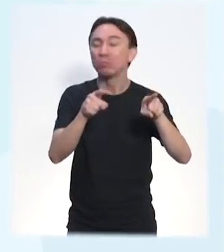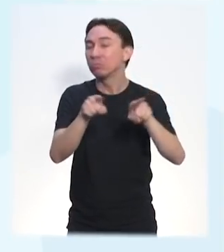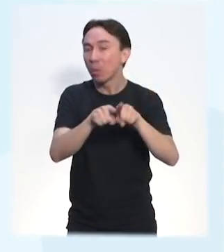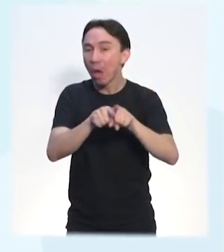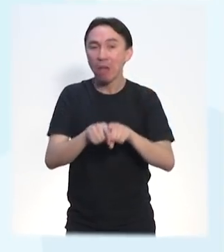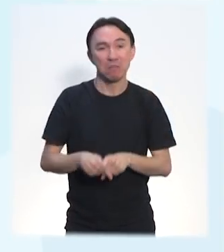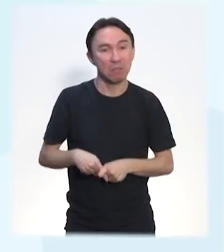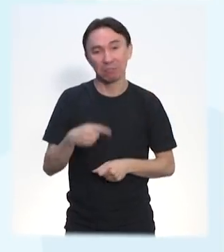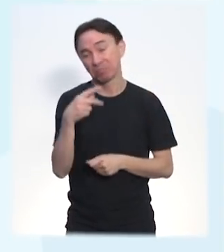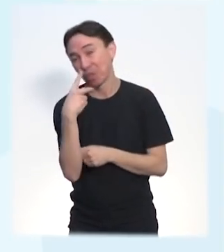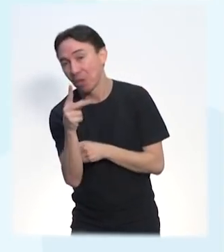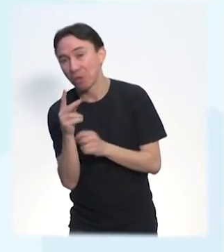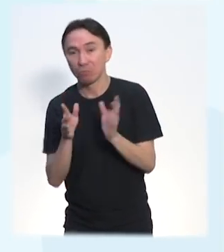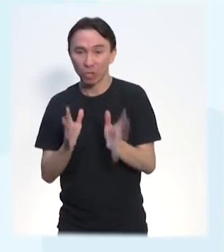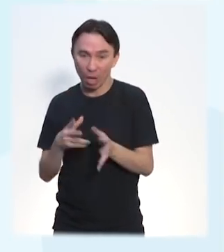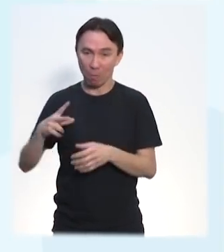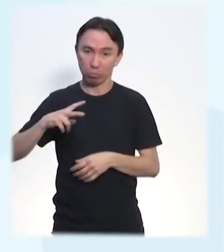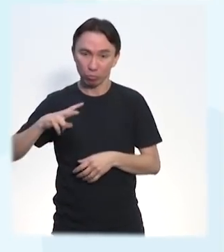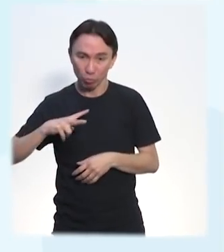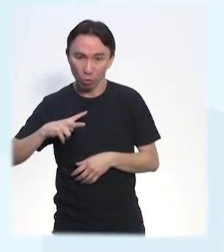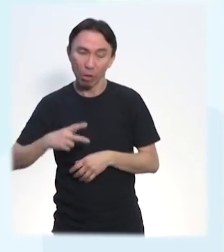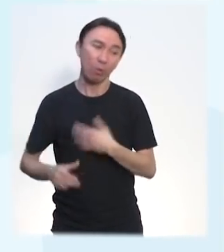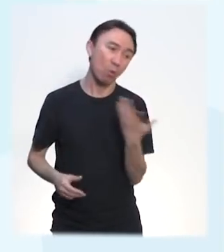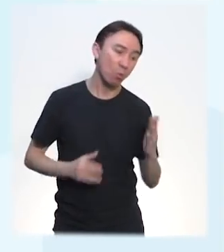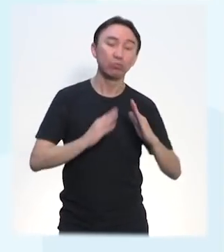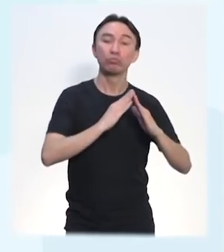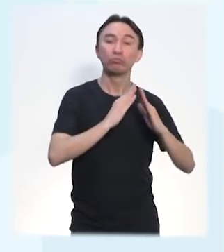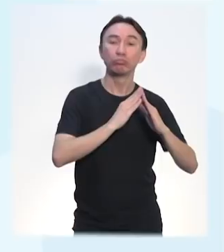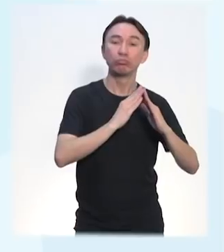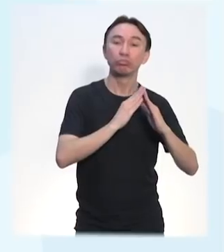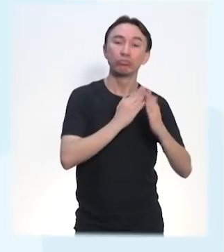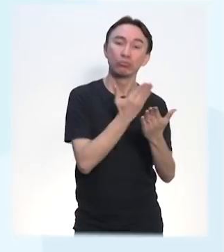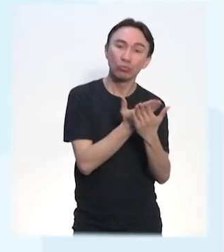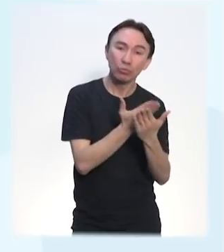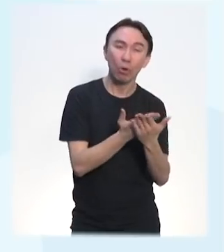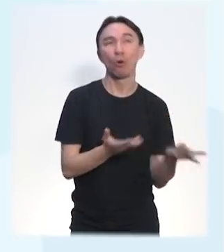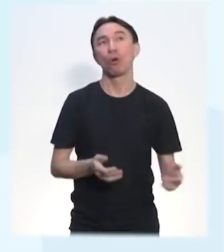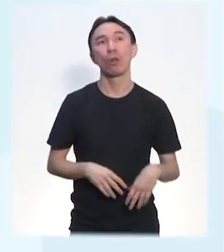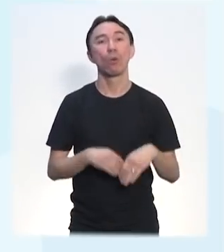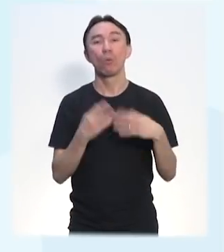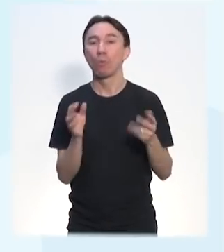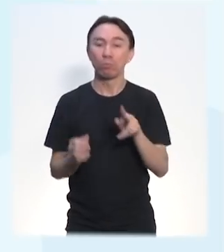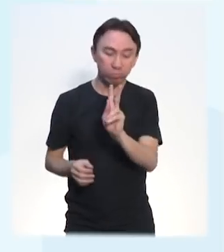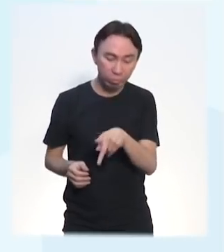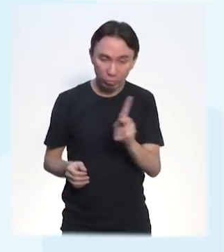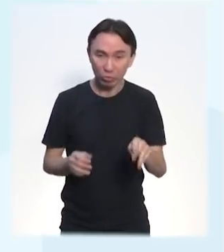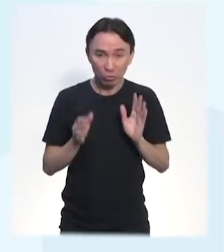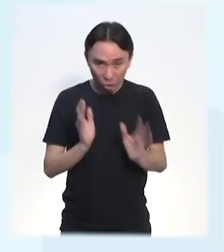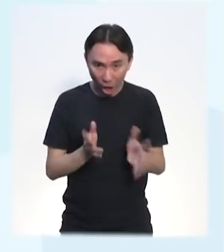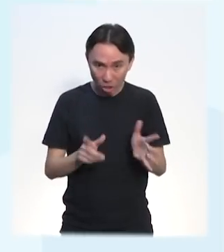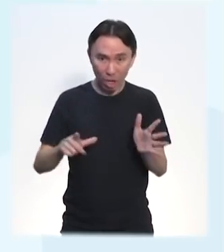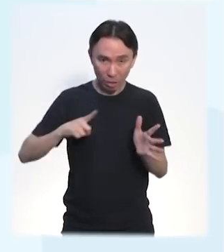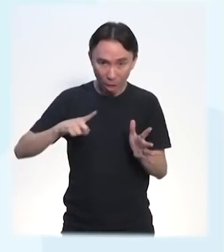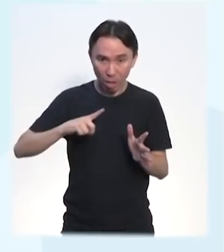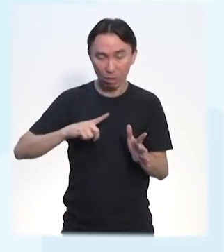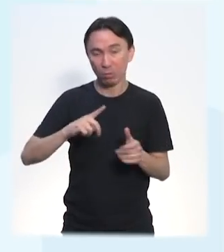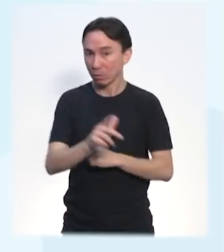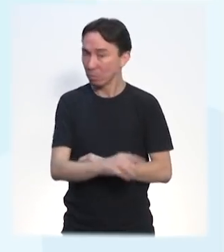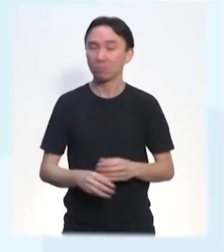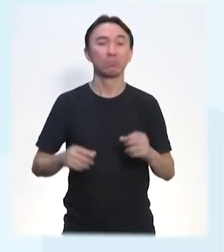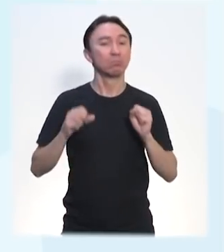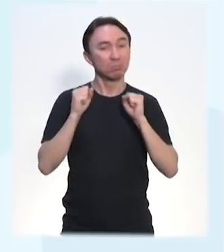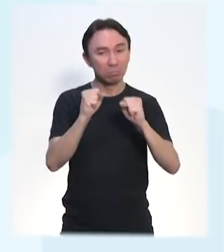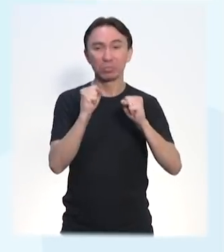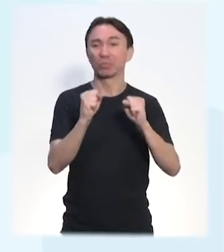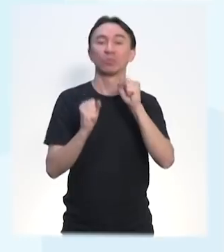Instagram. E a partir dele, né, a partir desse Instagram, o integrante responsável, né, ele deve realizar